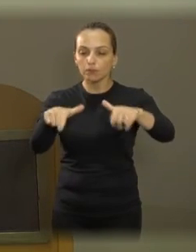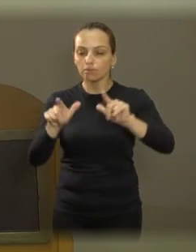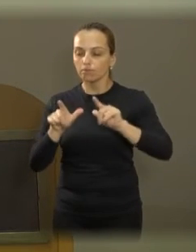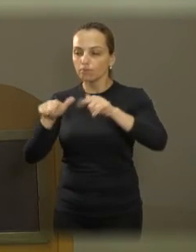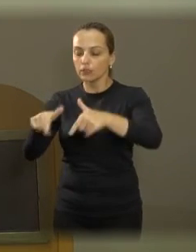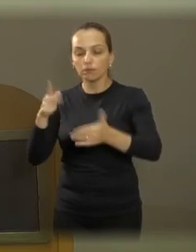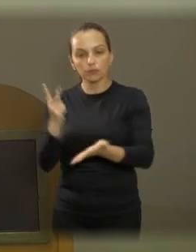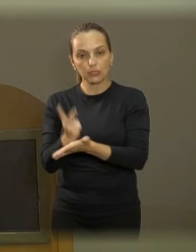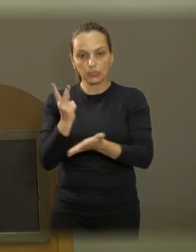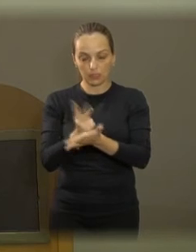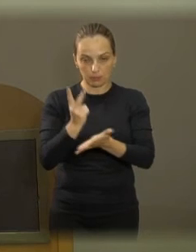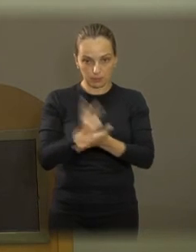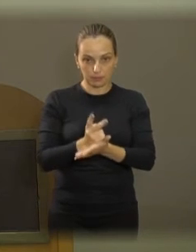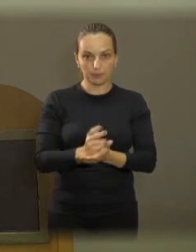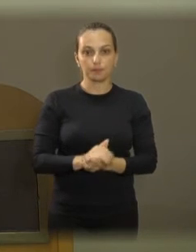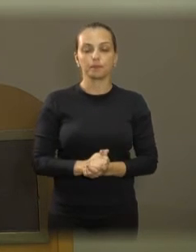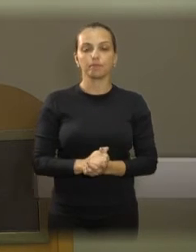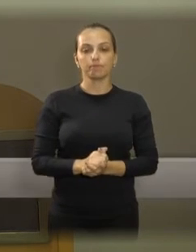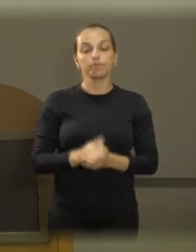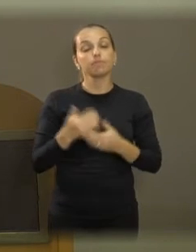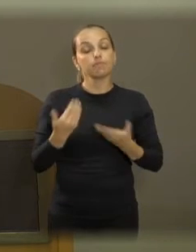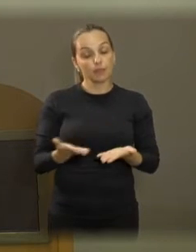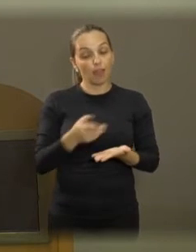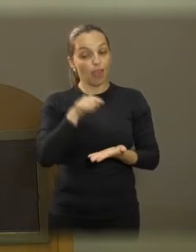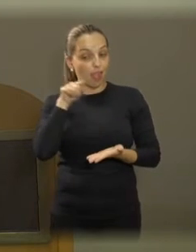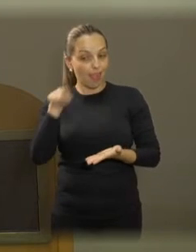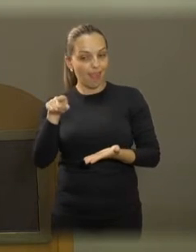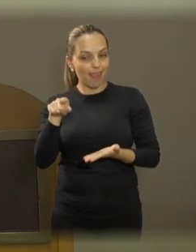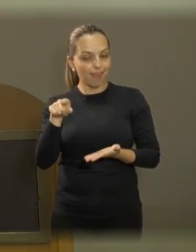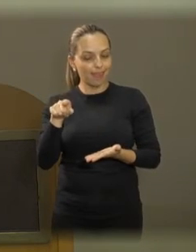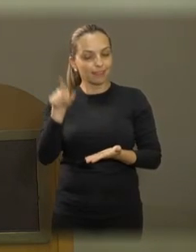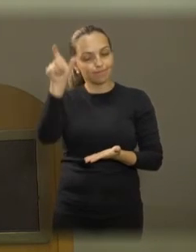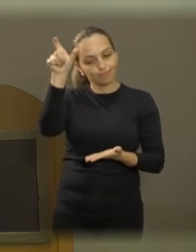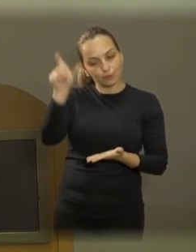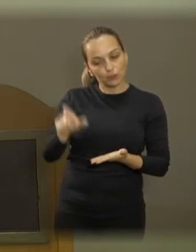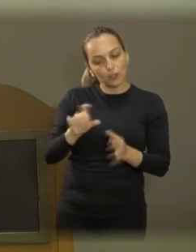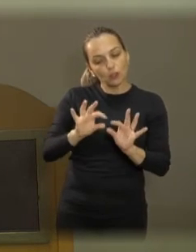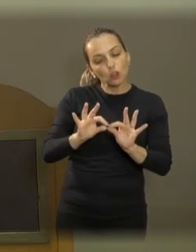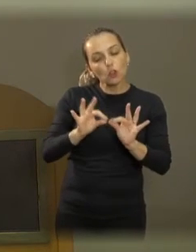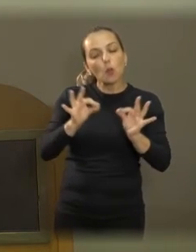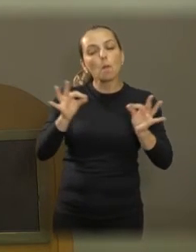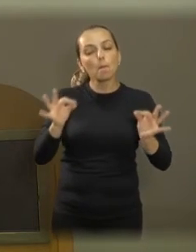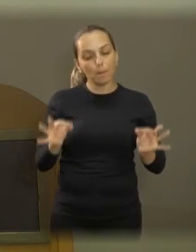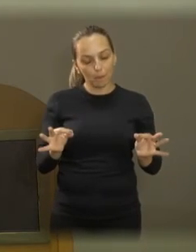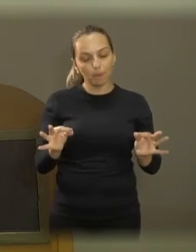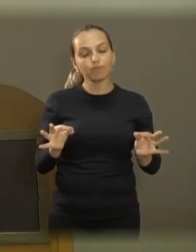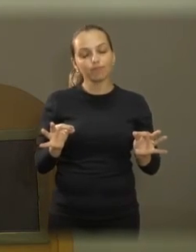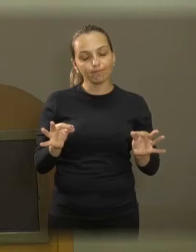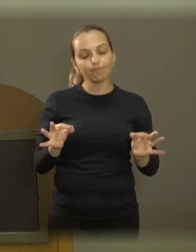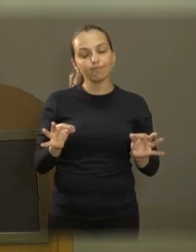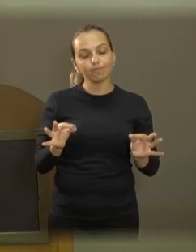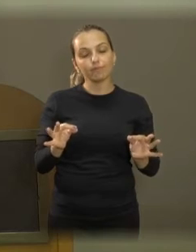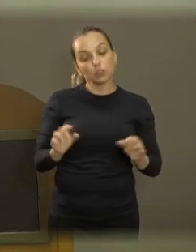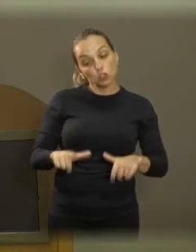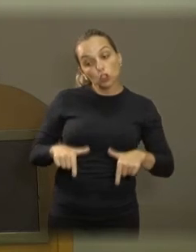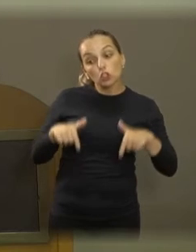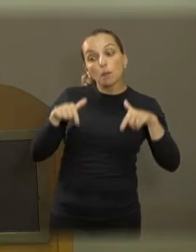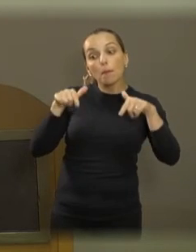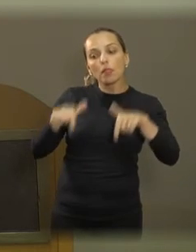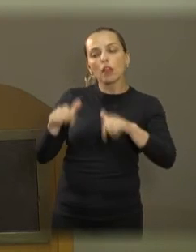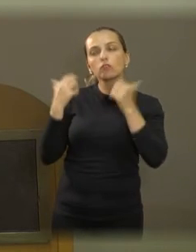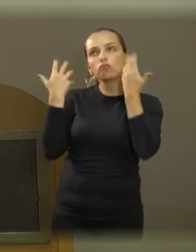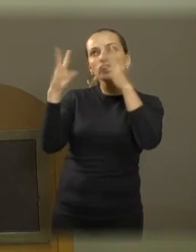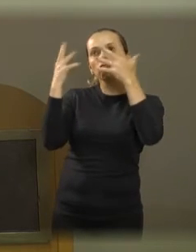E mesmo assim, ele se faz, né, tão humilde. Essas homenagens foram merecidas,